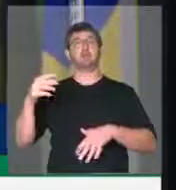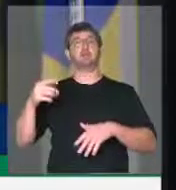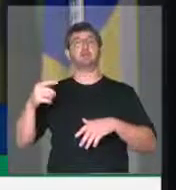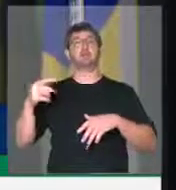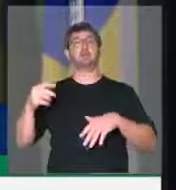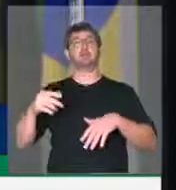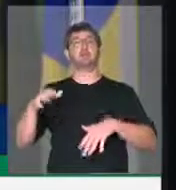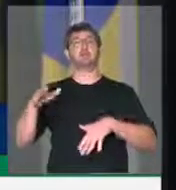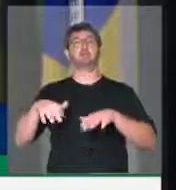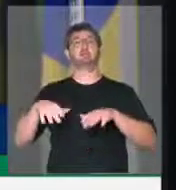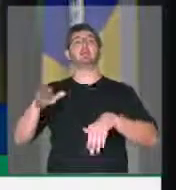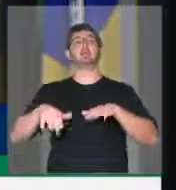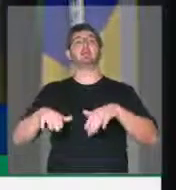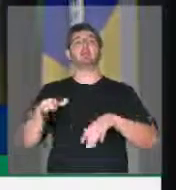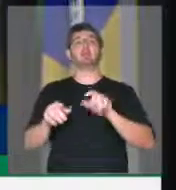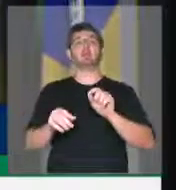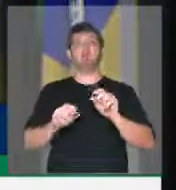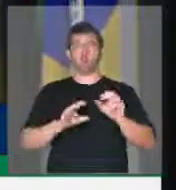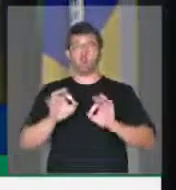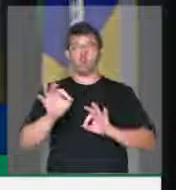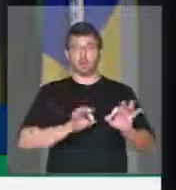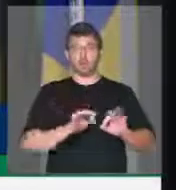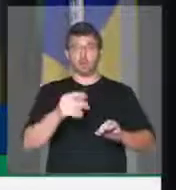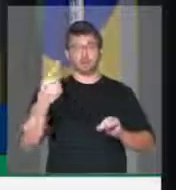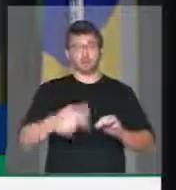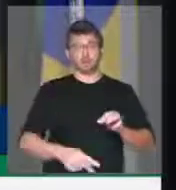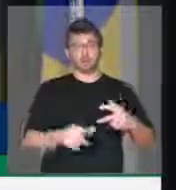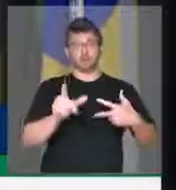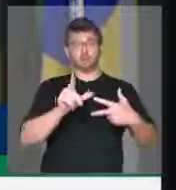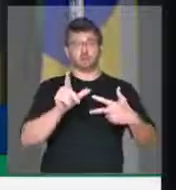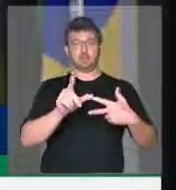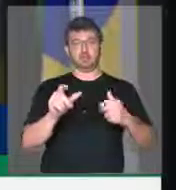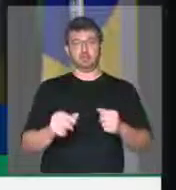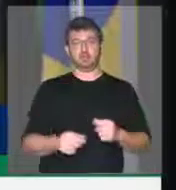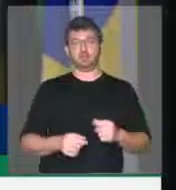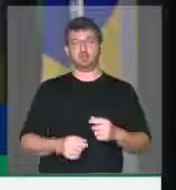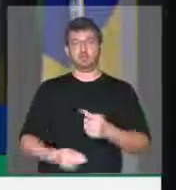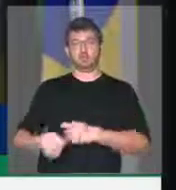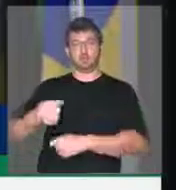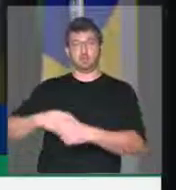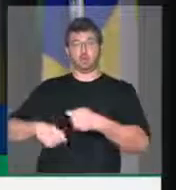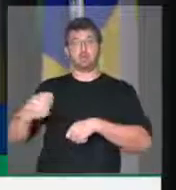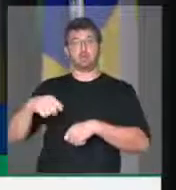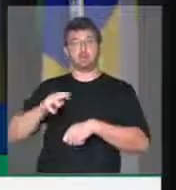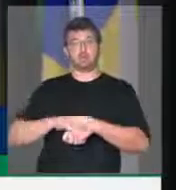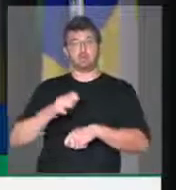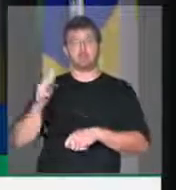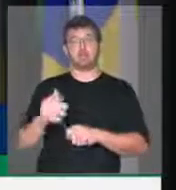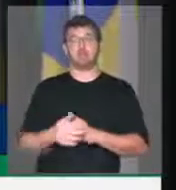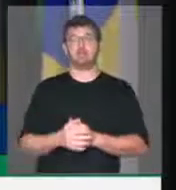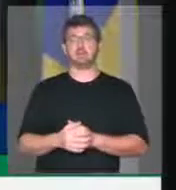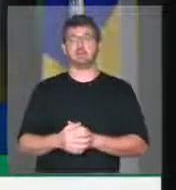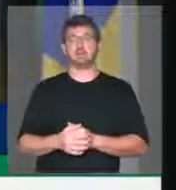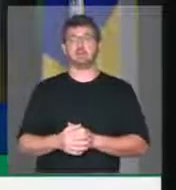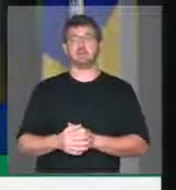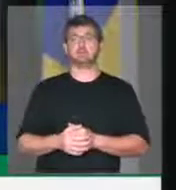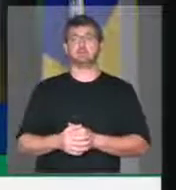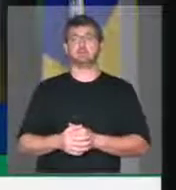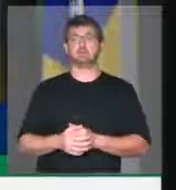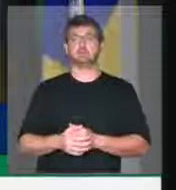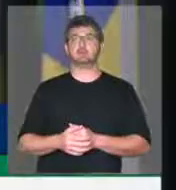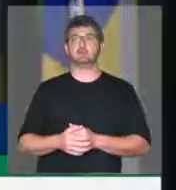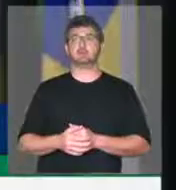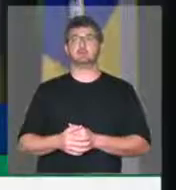fina coordenação do Legislativo com o Executivo. O Congresso precisa continuar a dar ao Executivo as